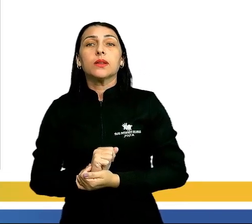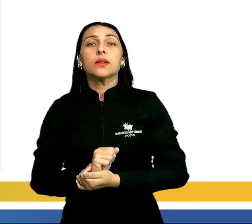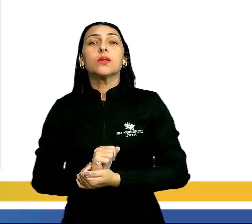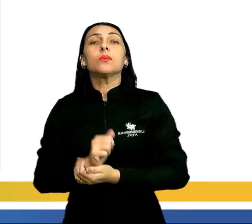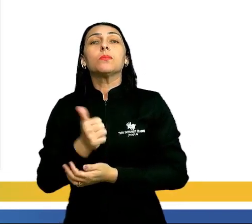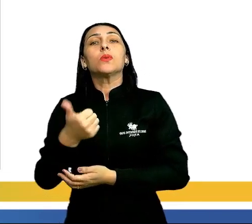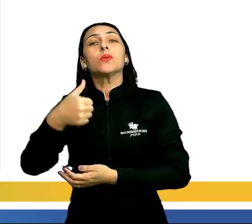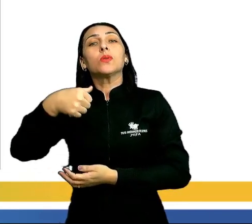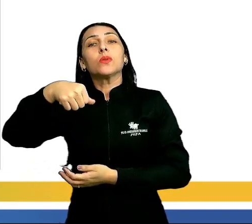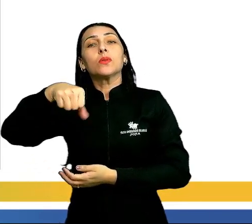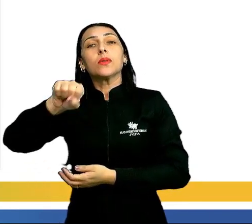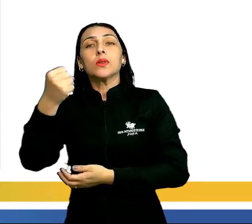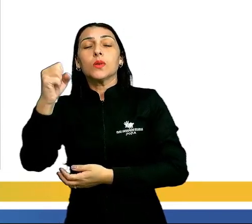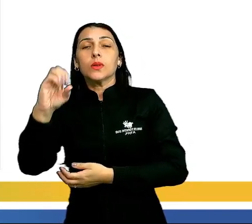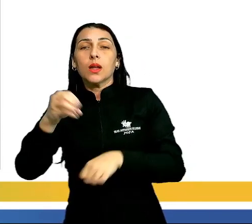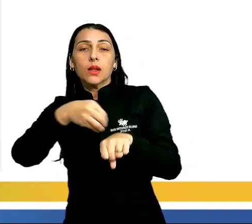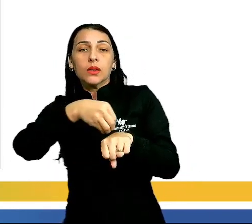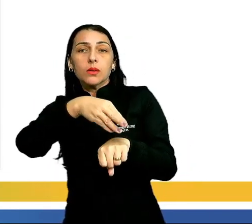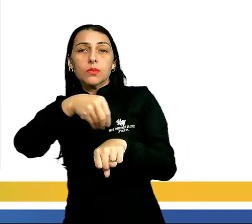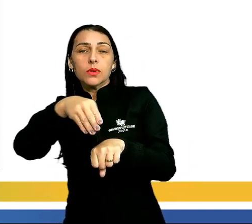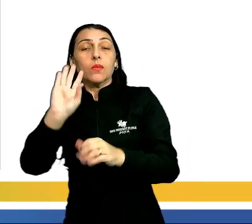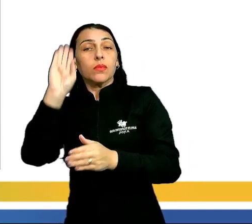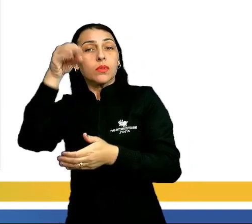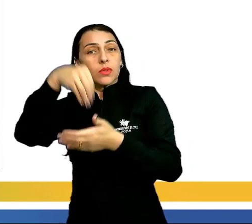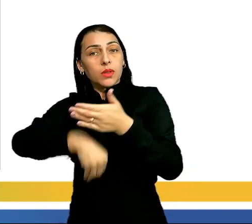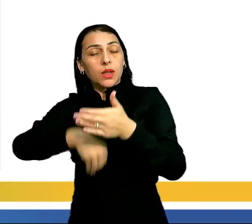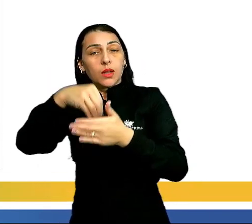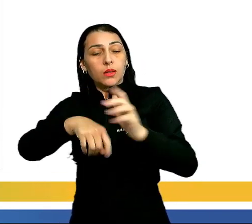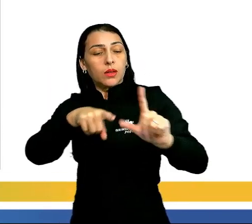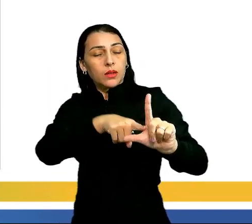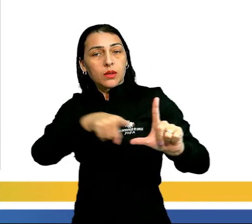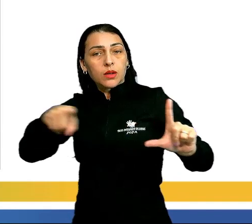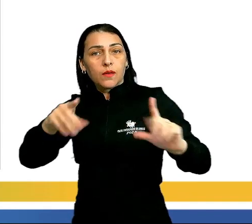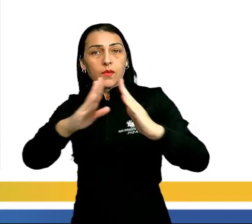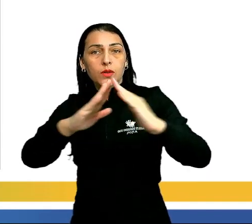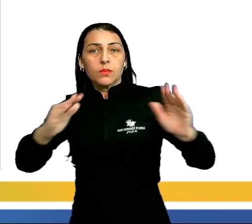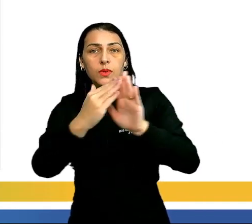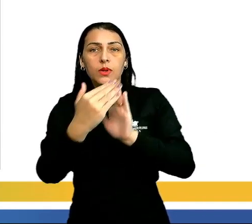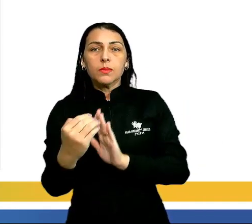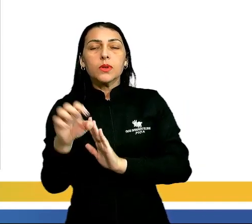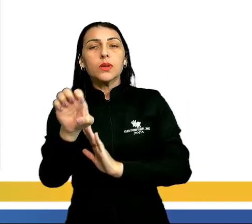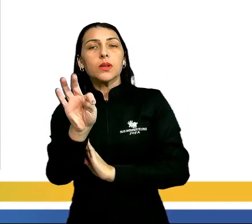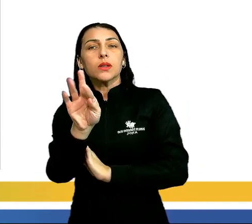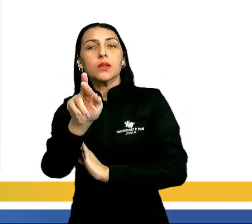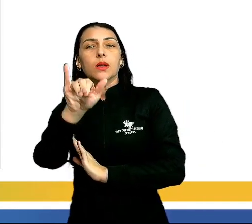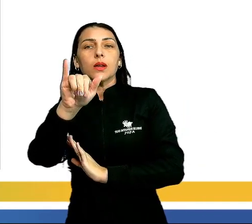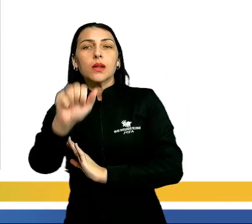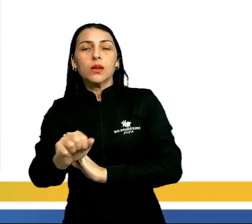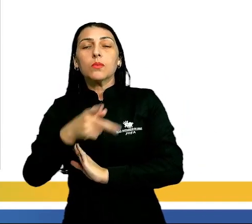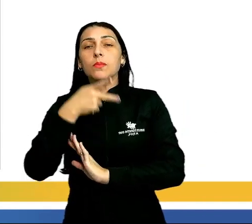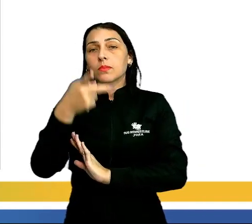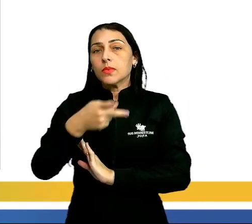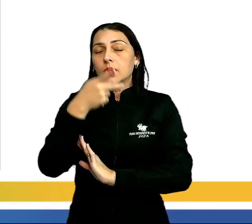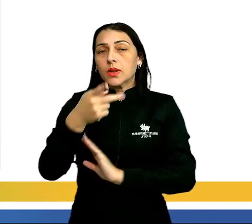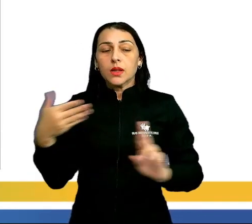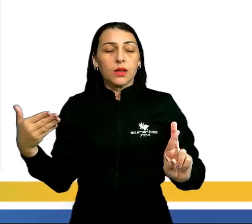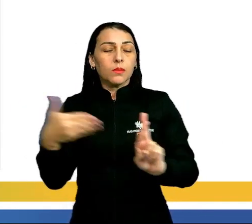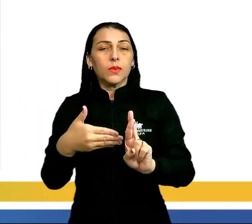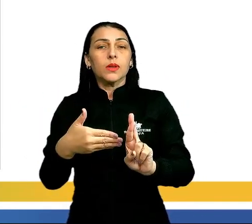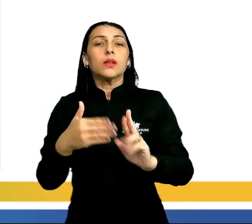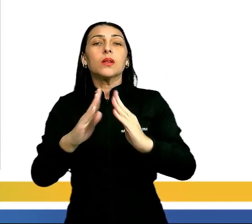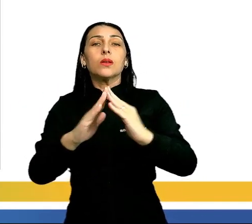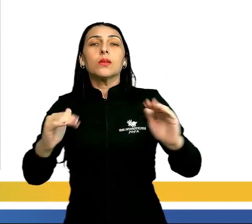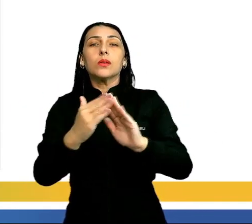de 1980 e a distribuição dela dentro desse gráfico de pirâmide etária. Como eu disse, aqui representa